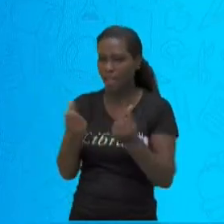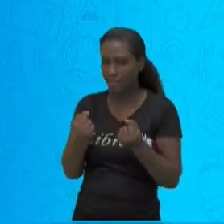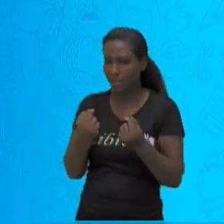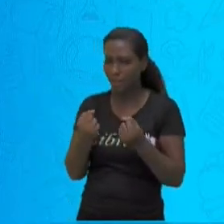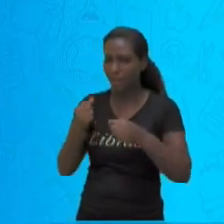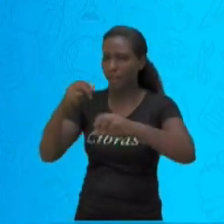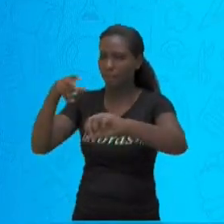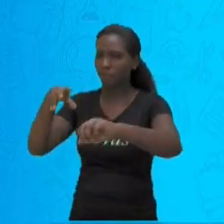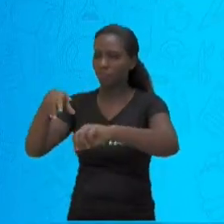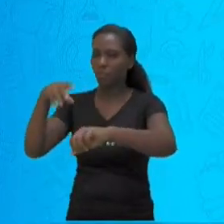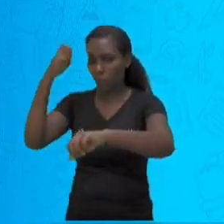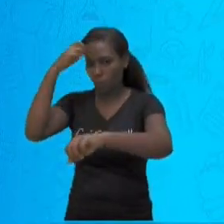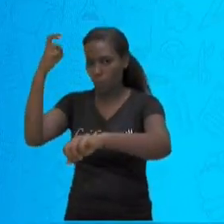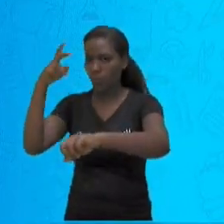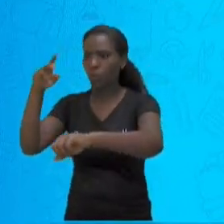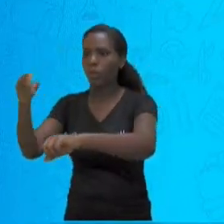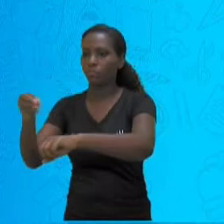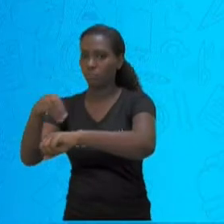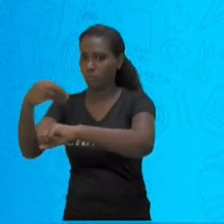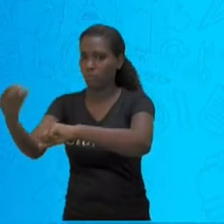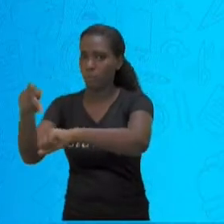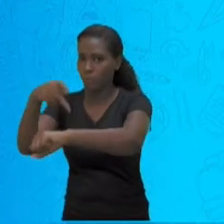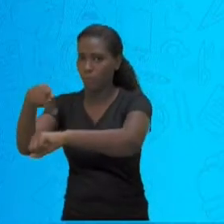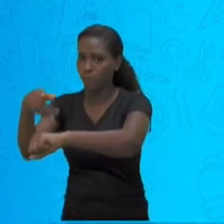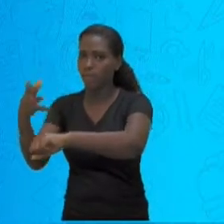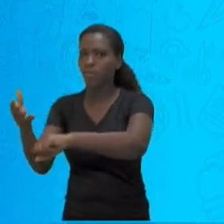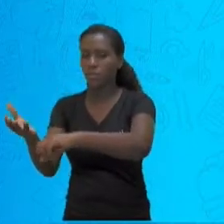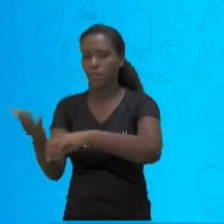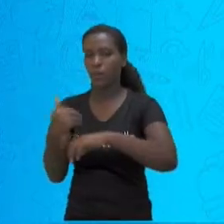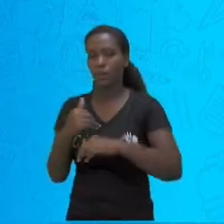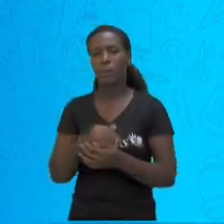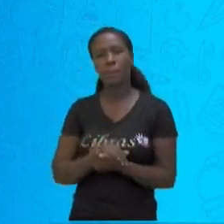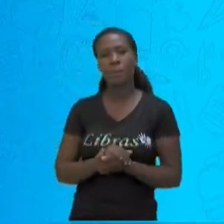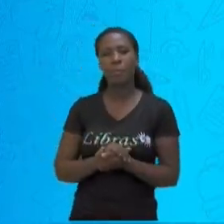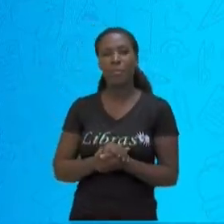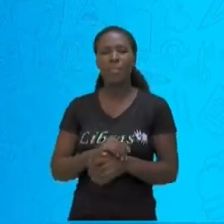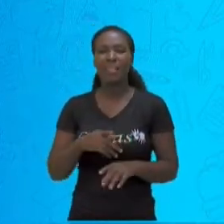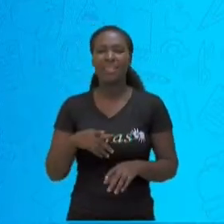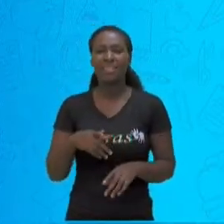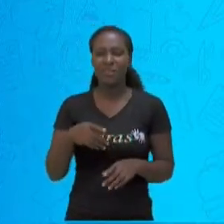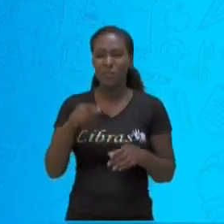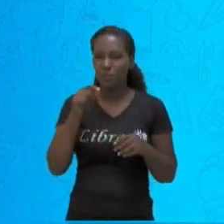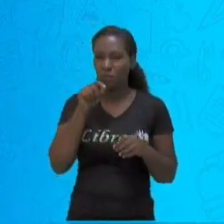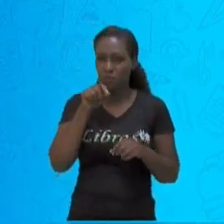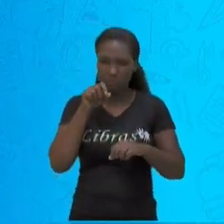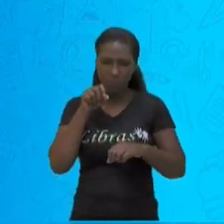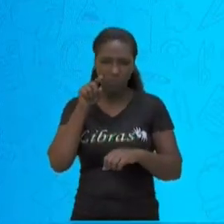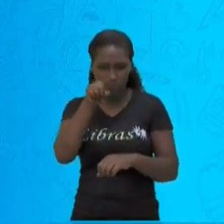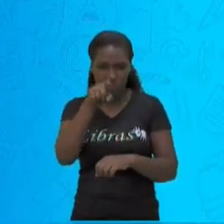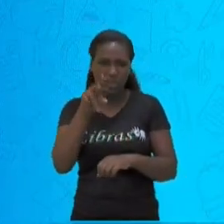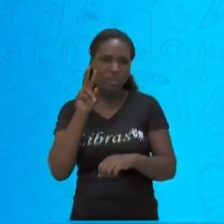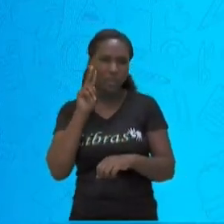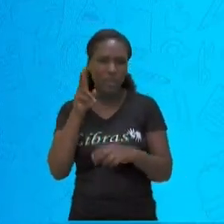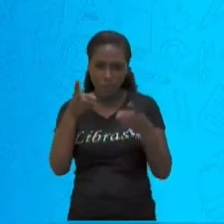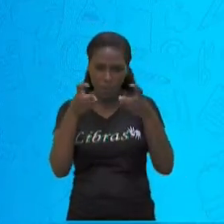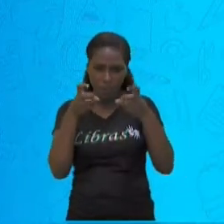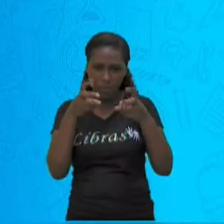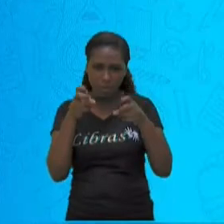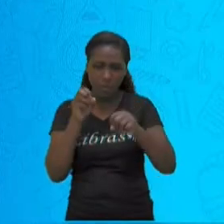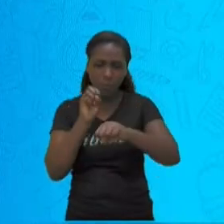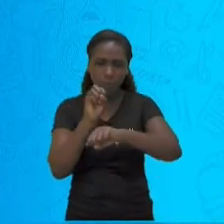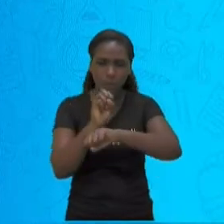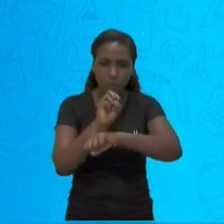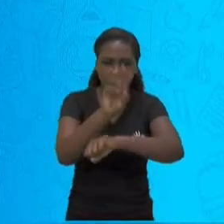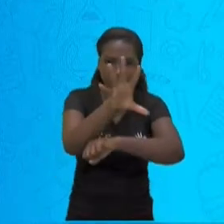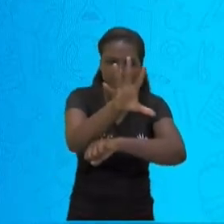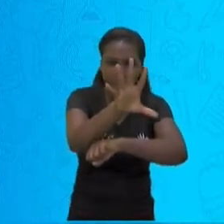No segundo slide, vocês viram que tinha uma coca mostrada no segundo slide. E aqui,